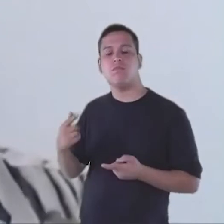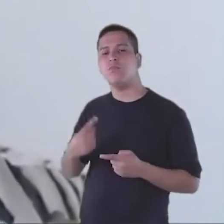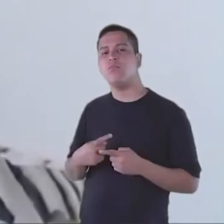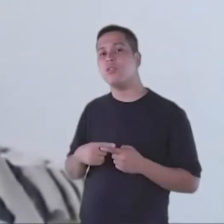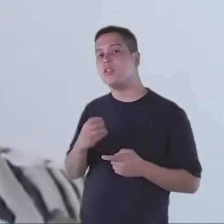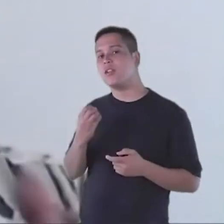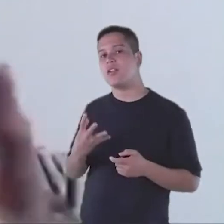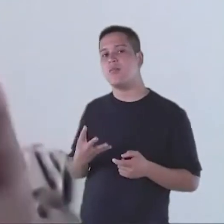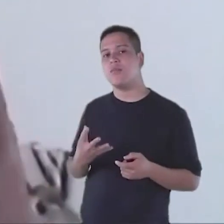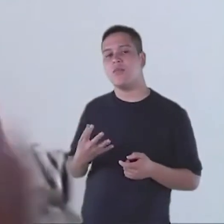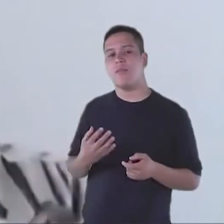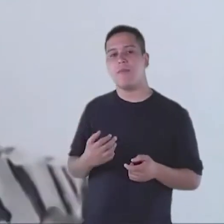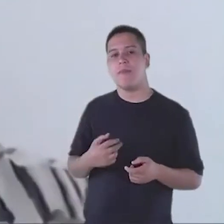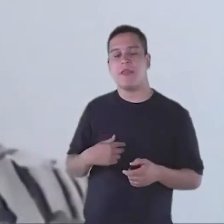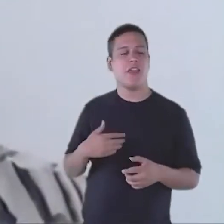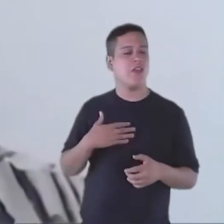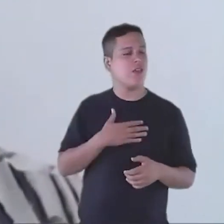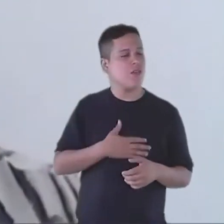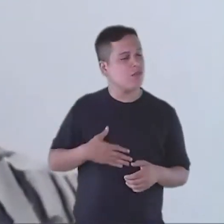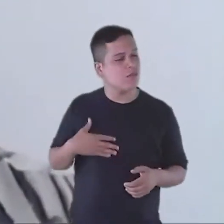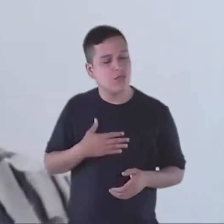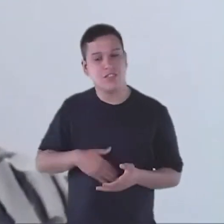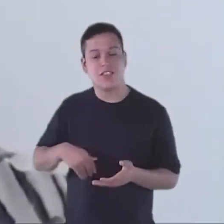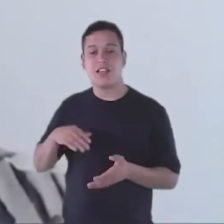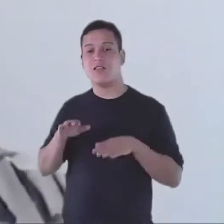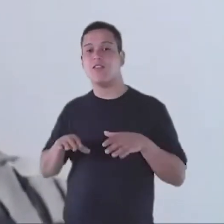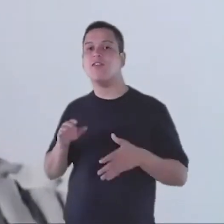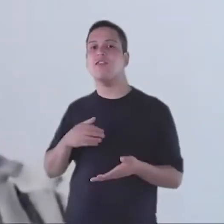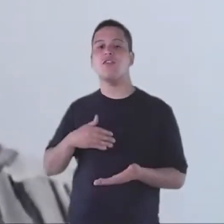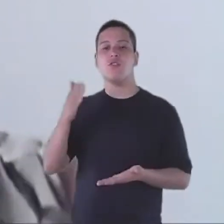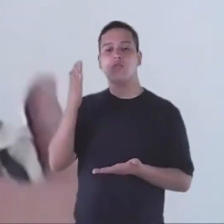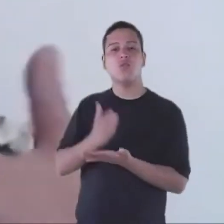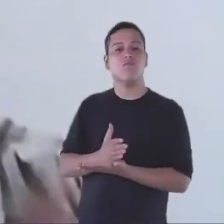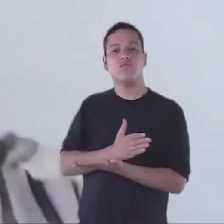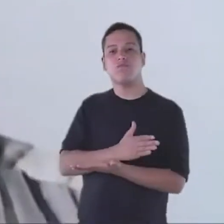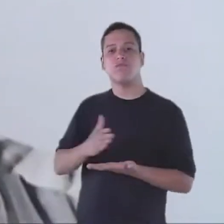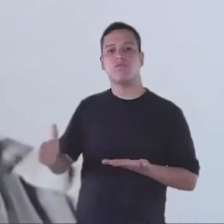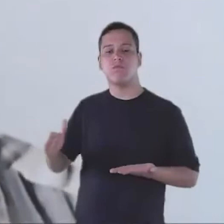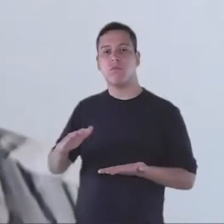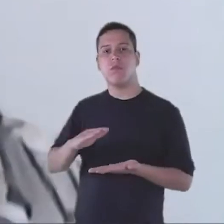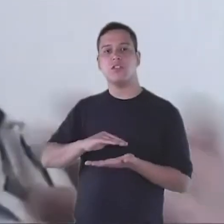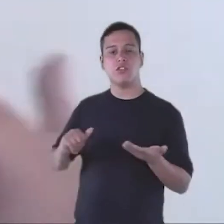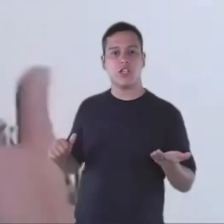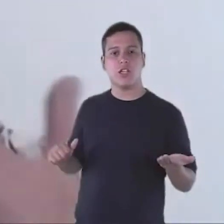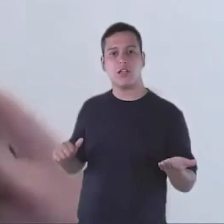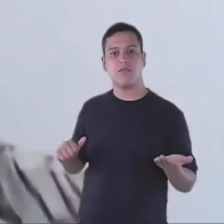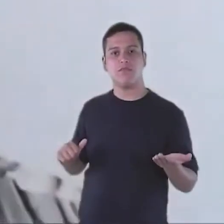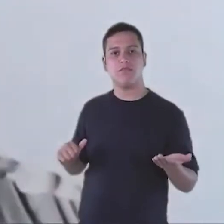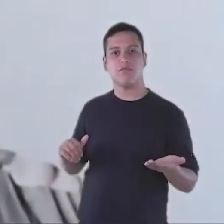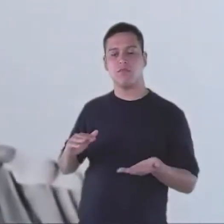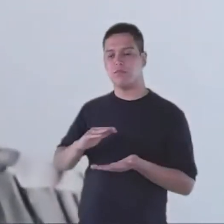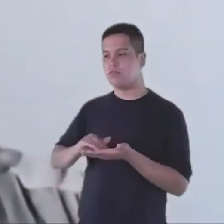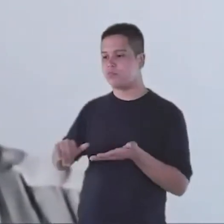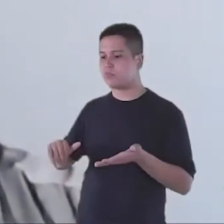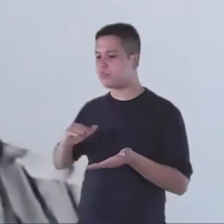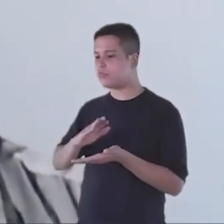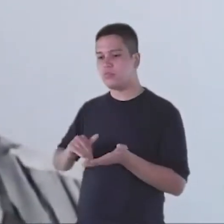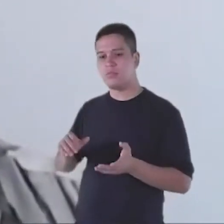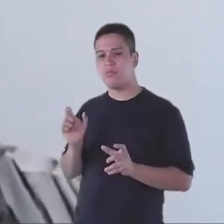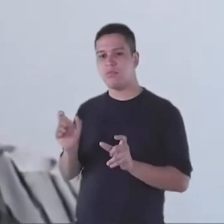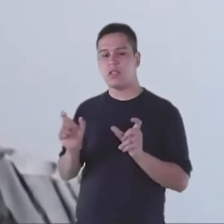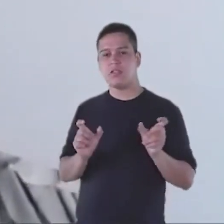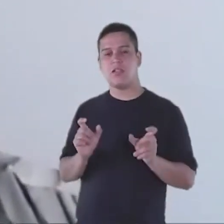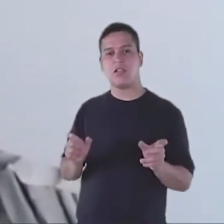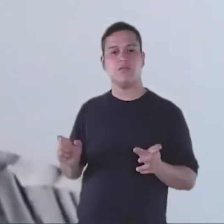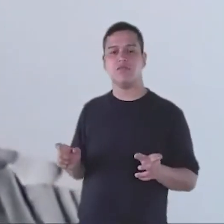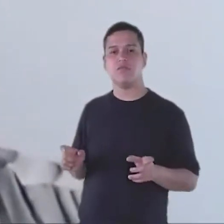escolha sem renúncia. Eu gosto de cortar. Eu gosto de deixar textos de fora, parágrafos de fora,